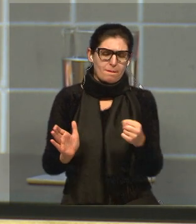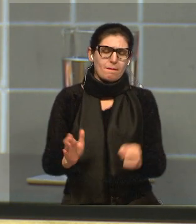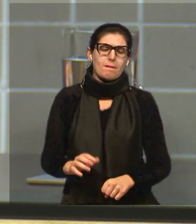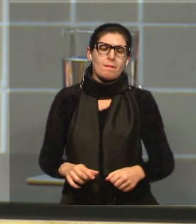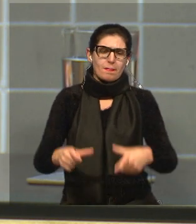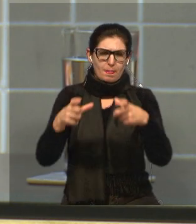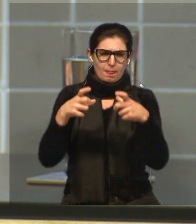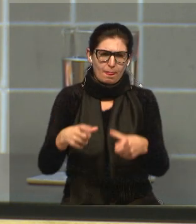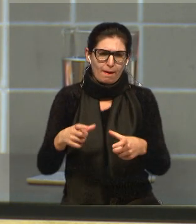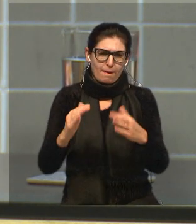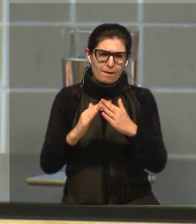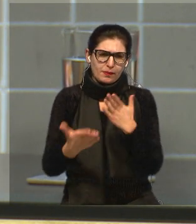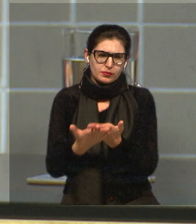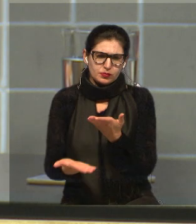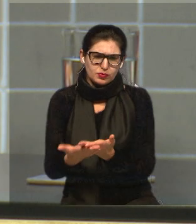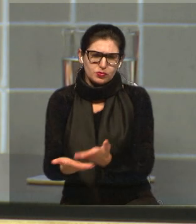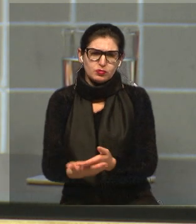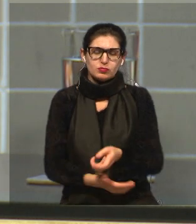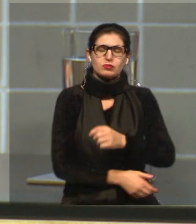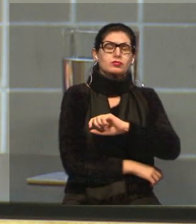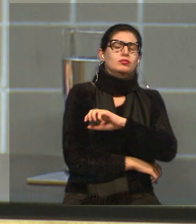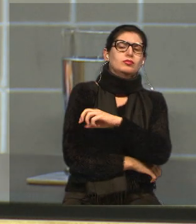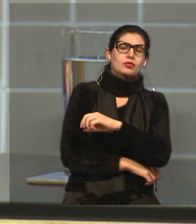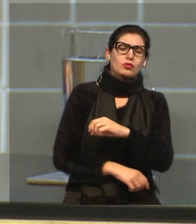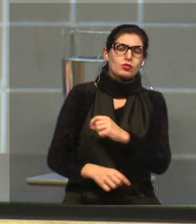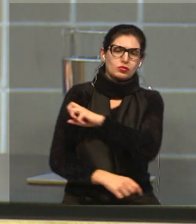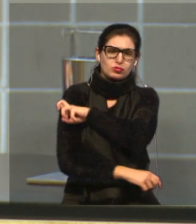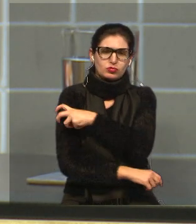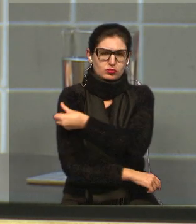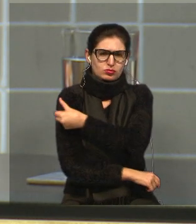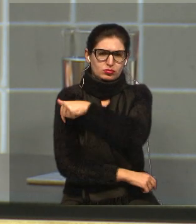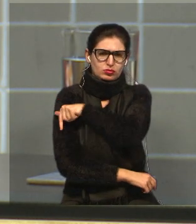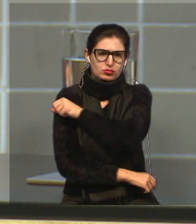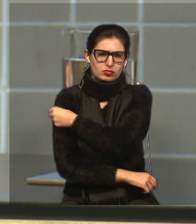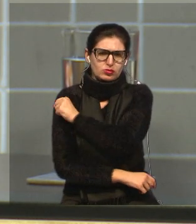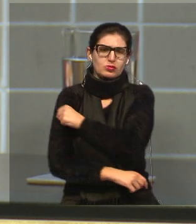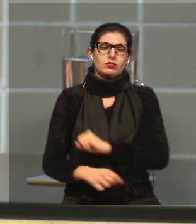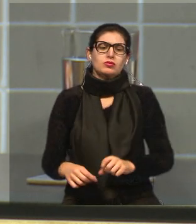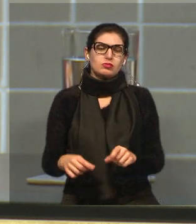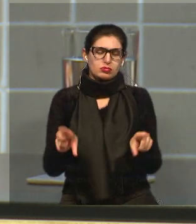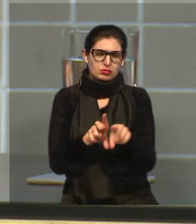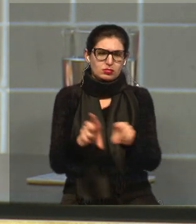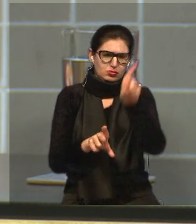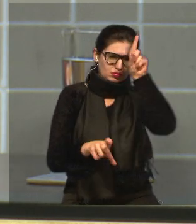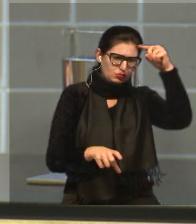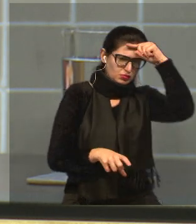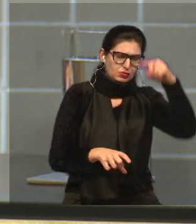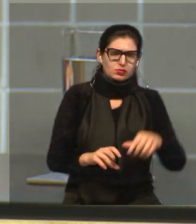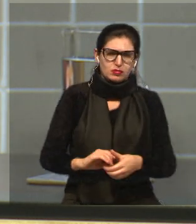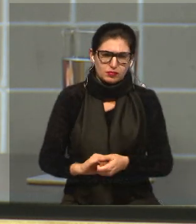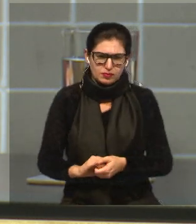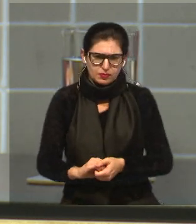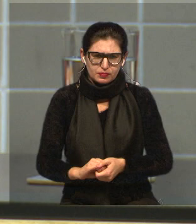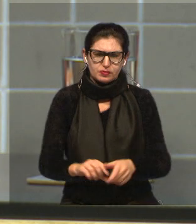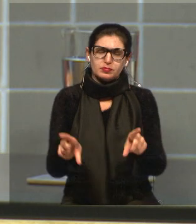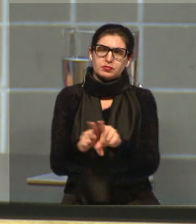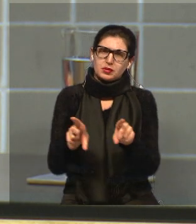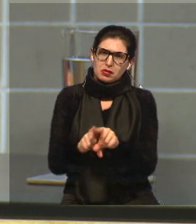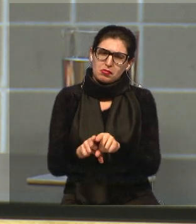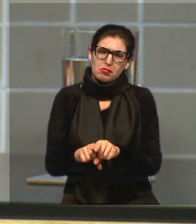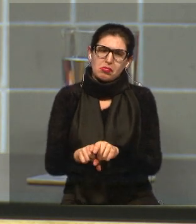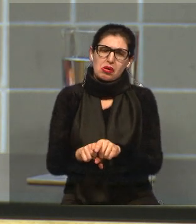ensino fundamental. 9, serviço de saúde. E 10º, vulnerabilidade